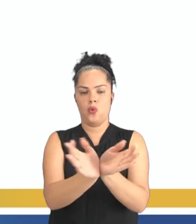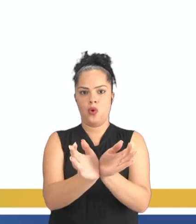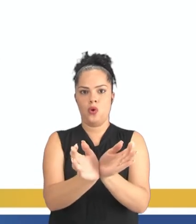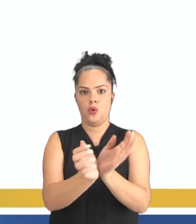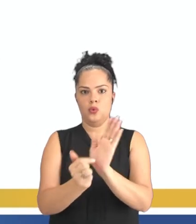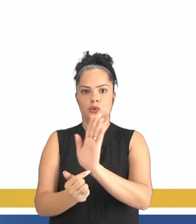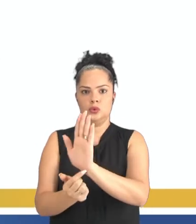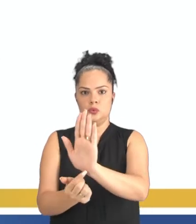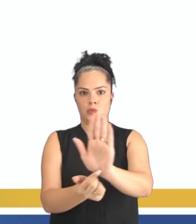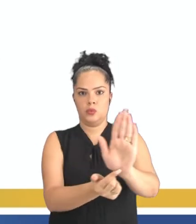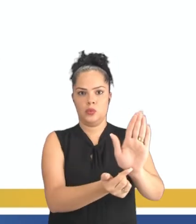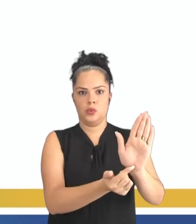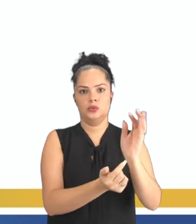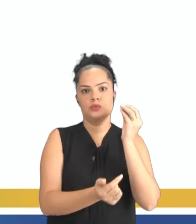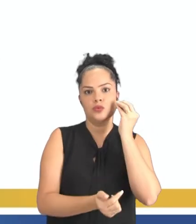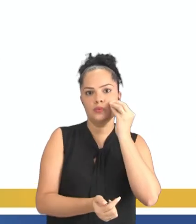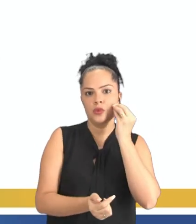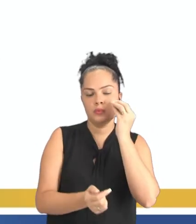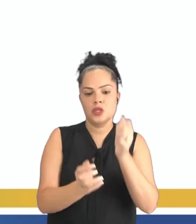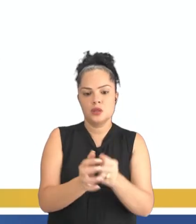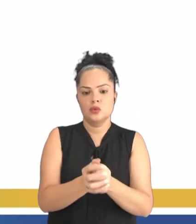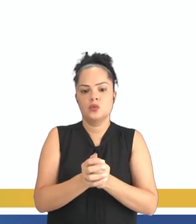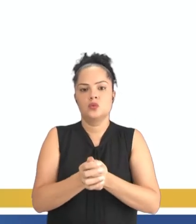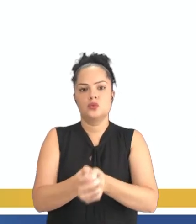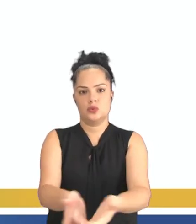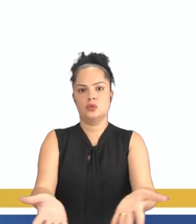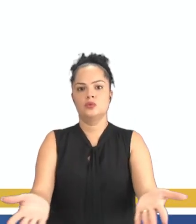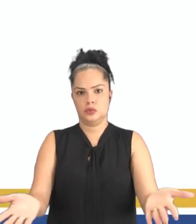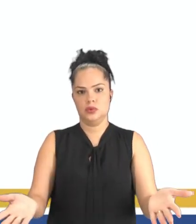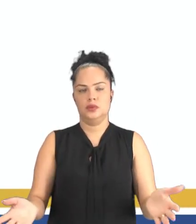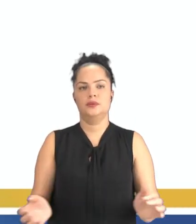amostrais do meu experimento aleatório.